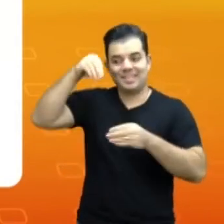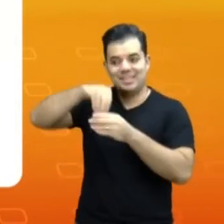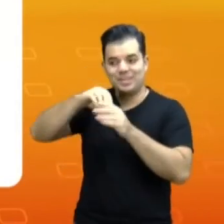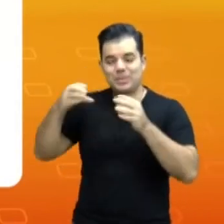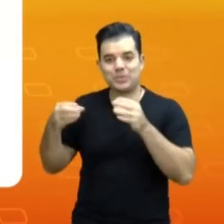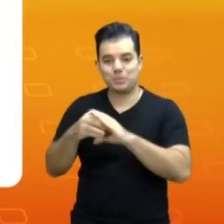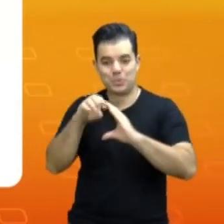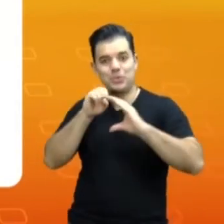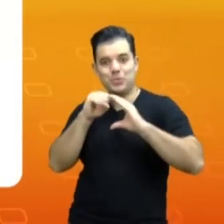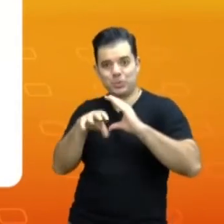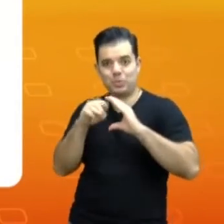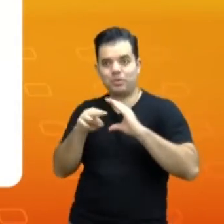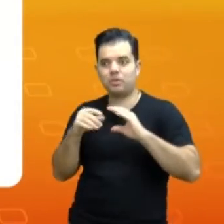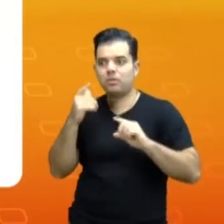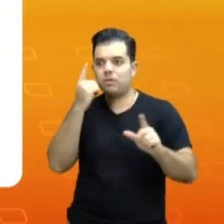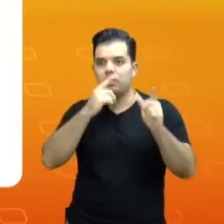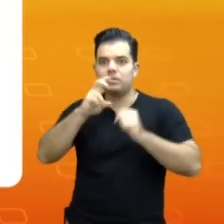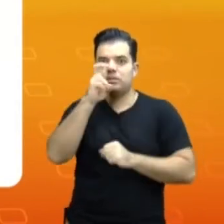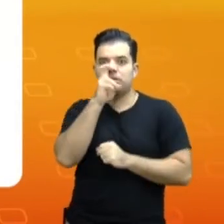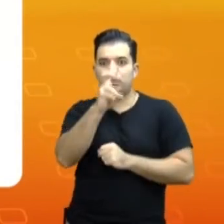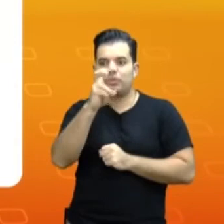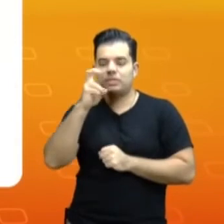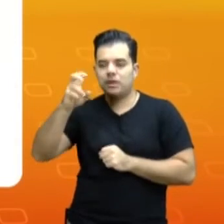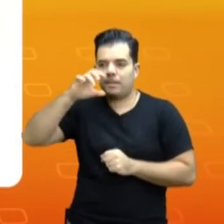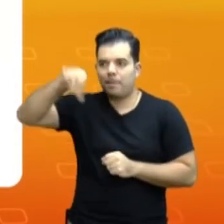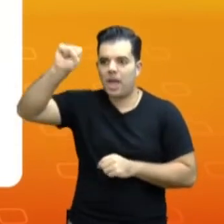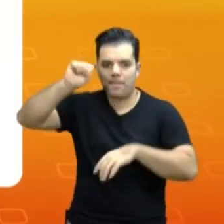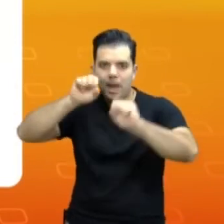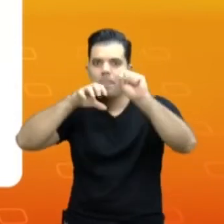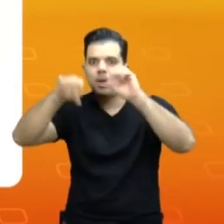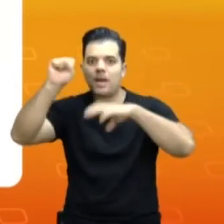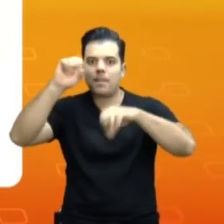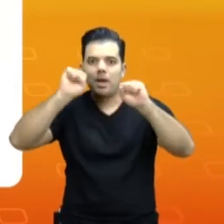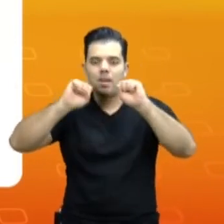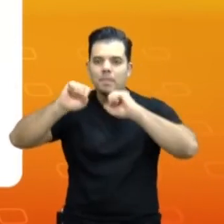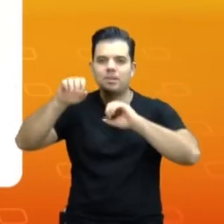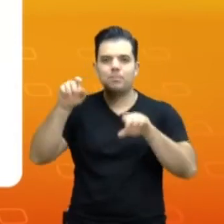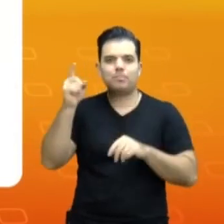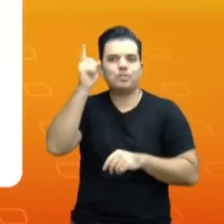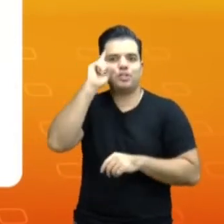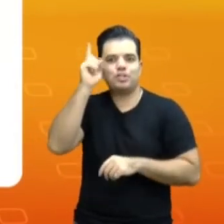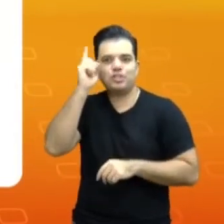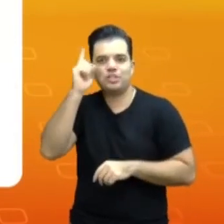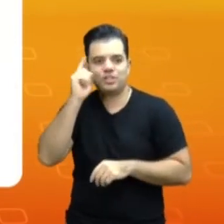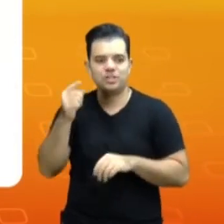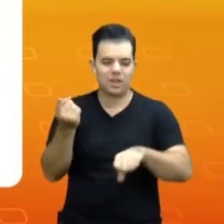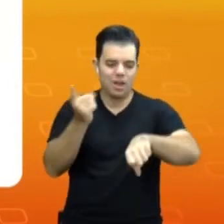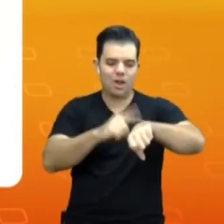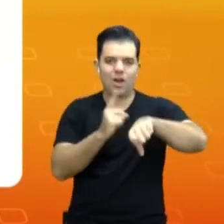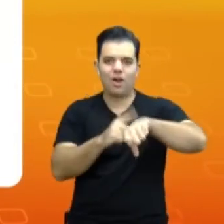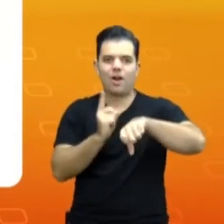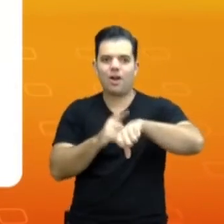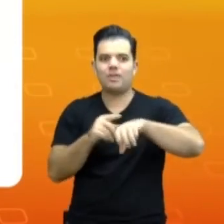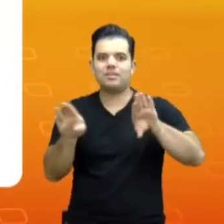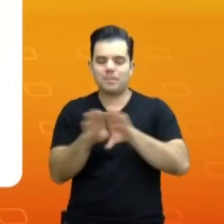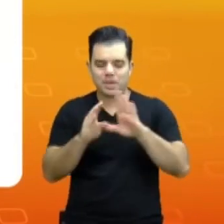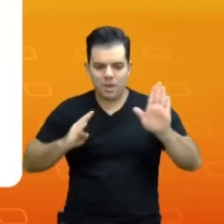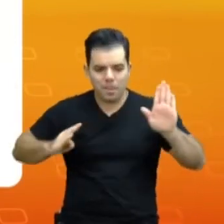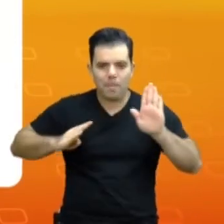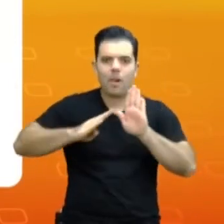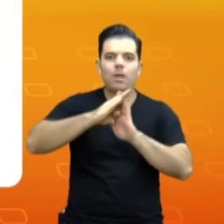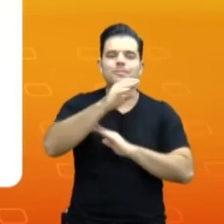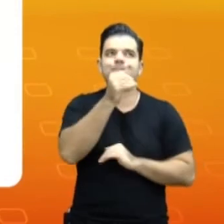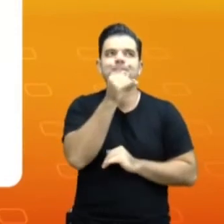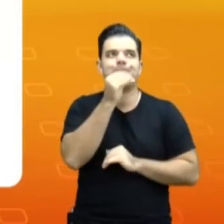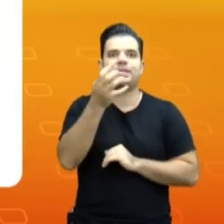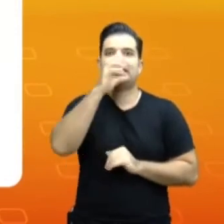bateu 55 recordes ali de audiência em dias e faixas de horário, né? Então, o sábado de